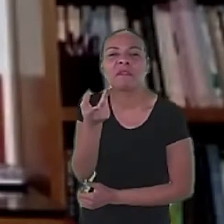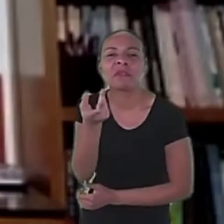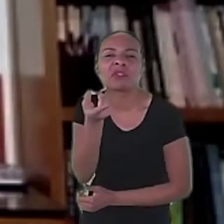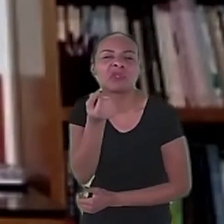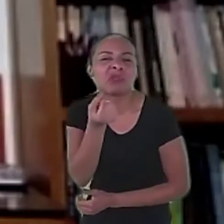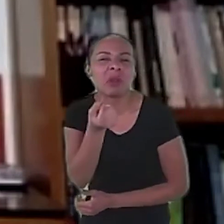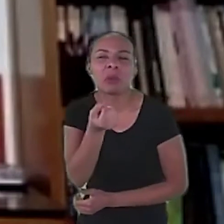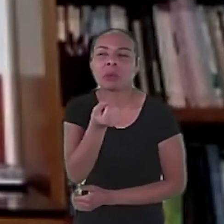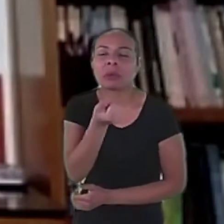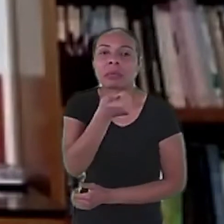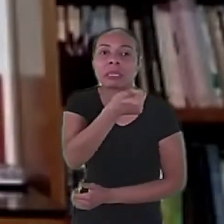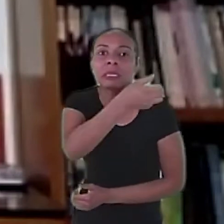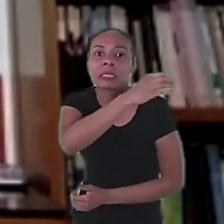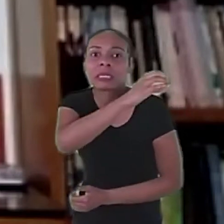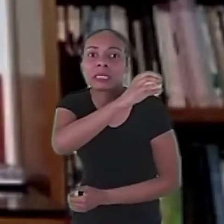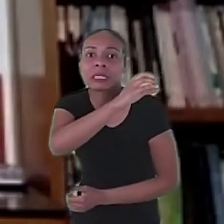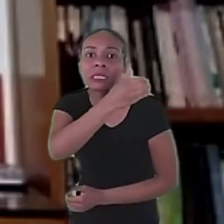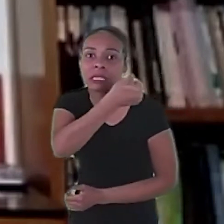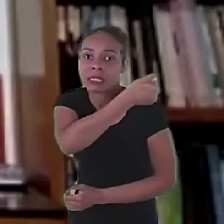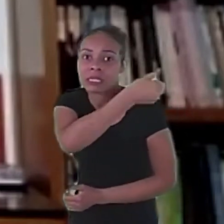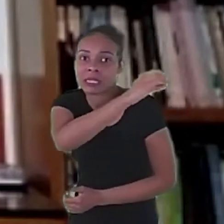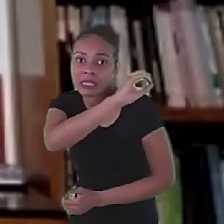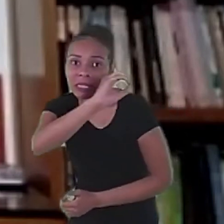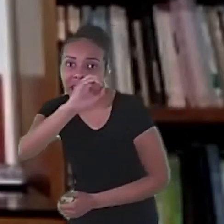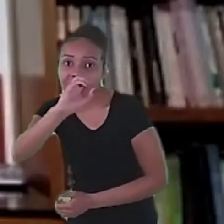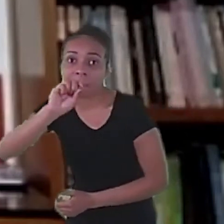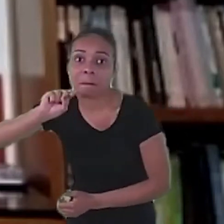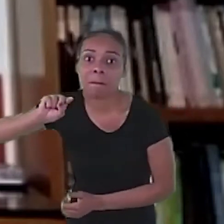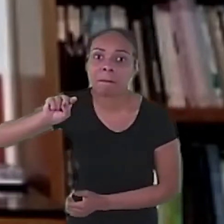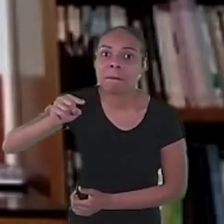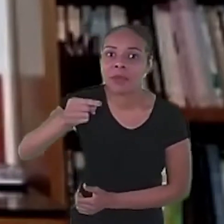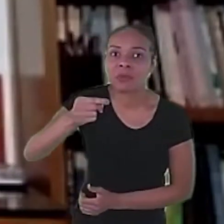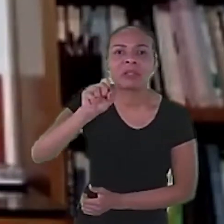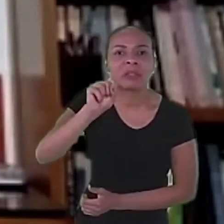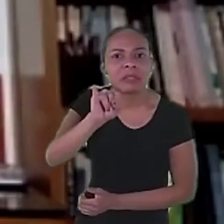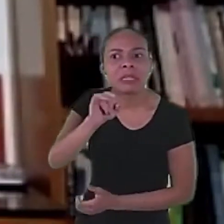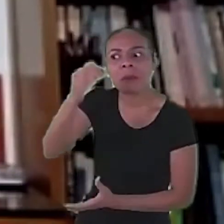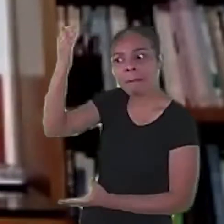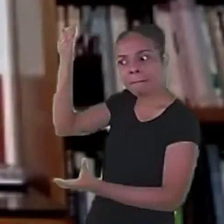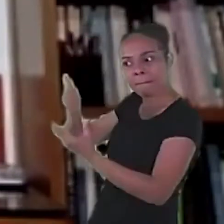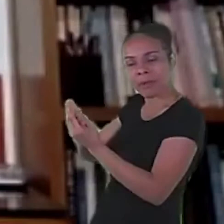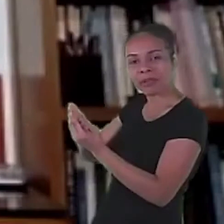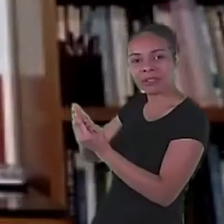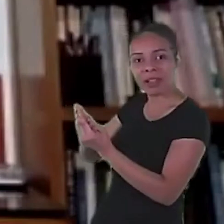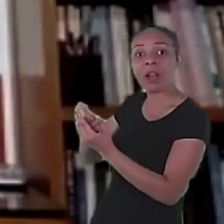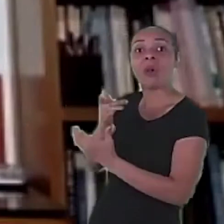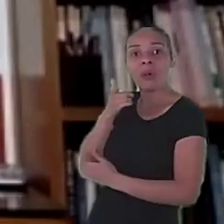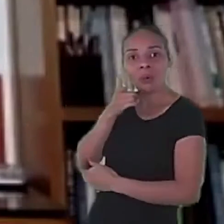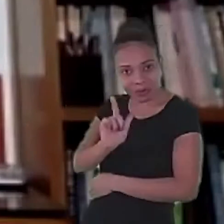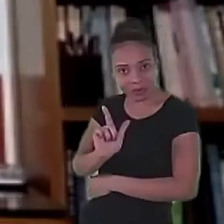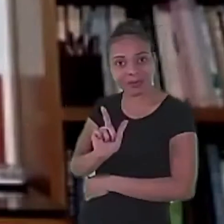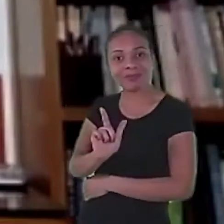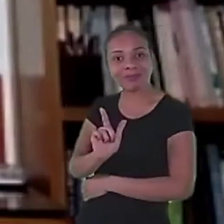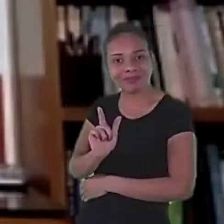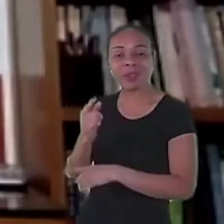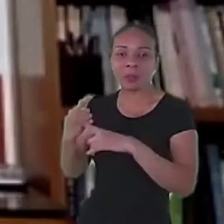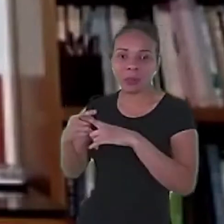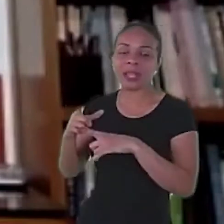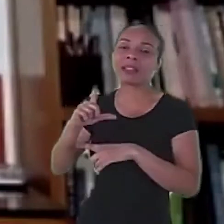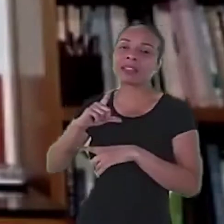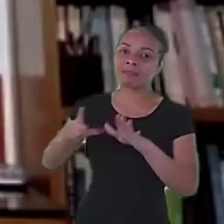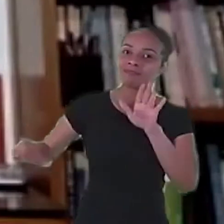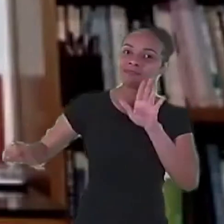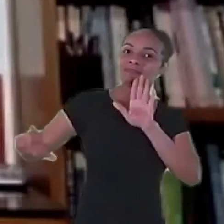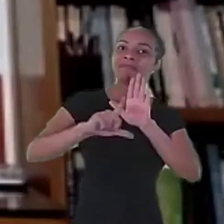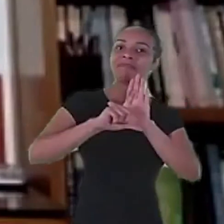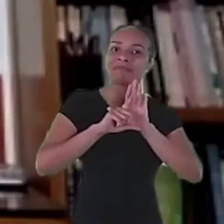porque está dito isso na Constituição. Agora, com isso, não